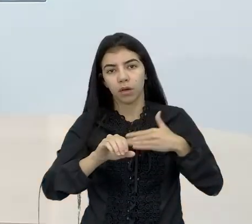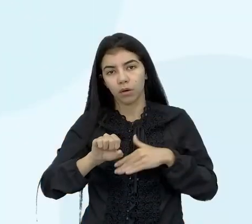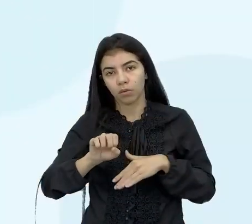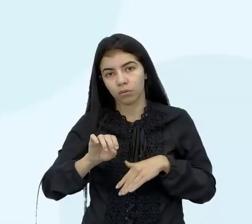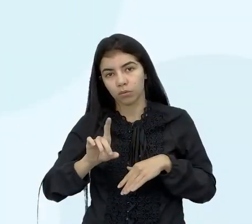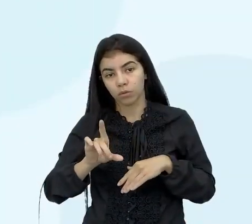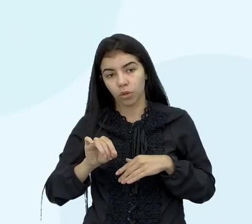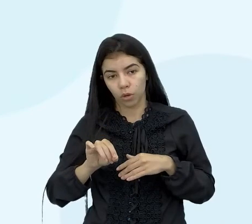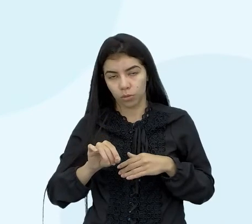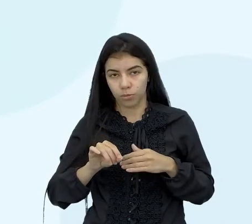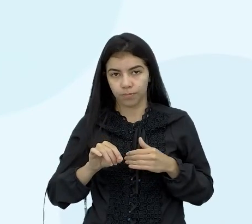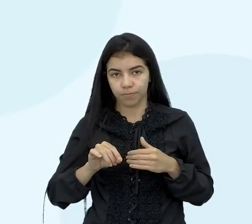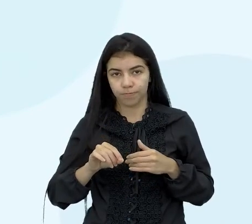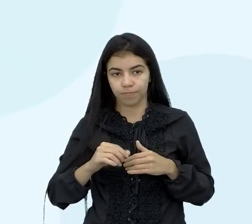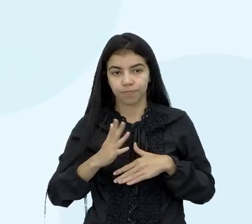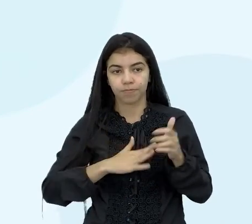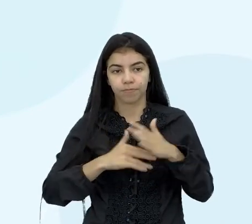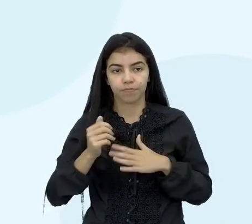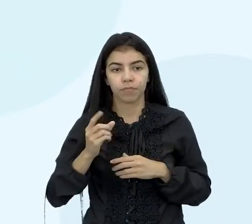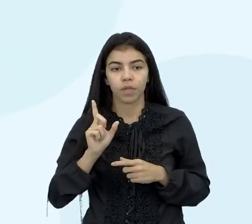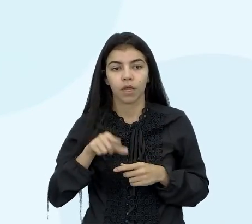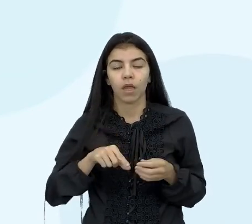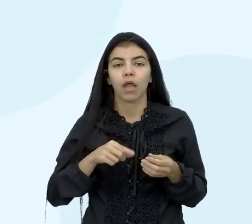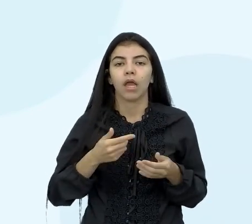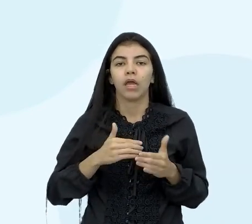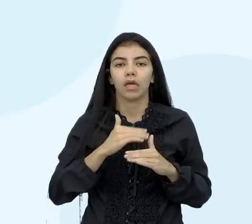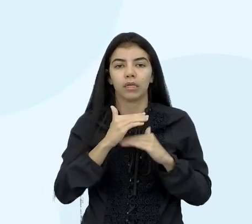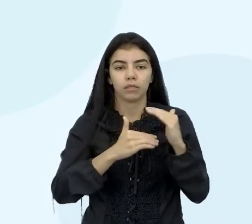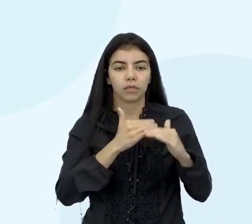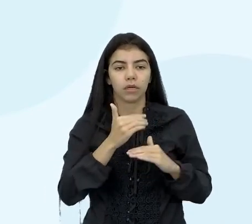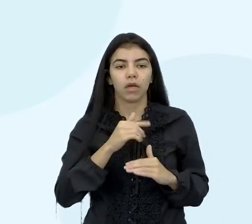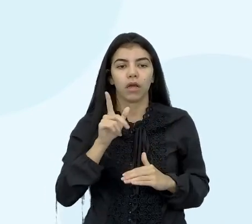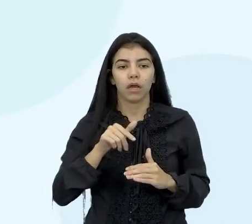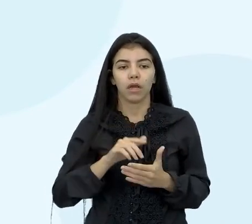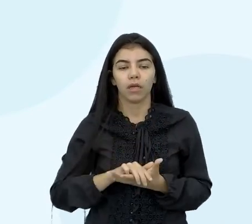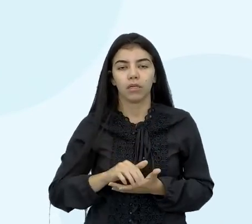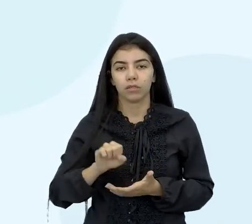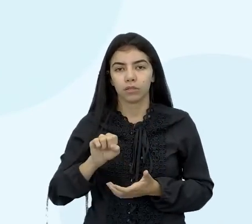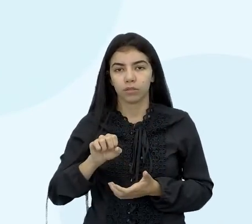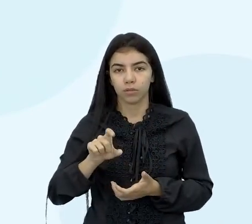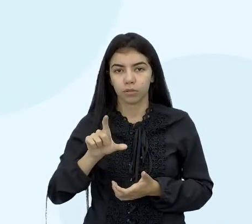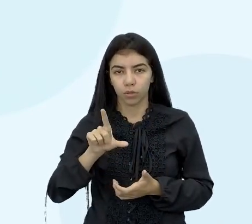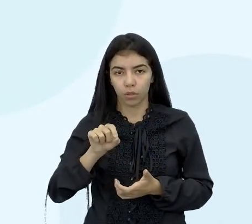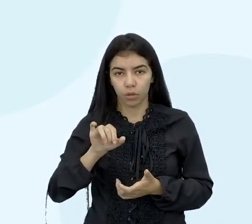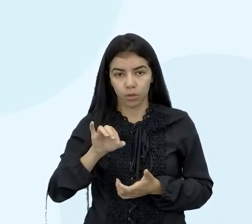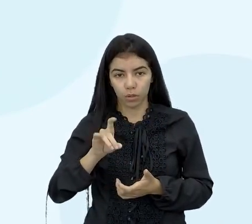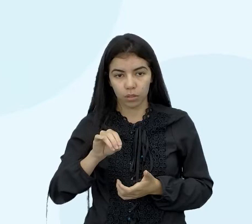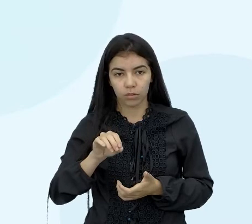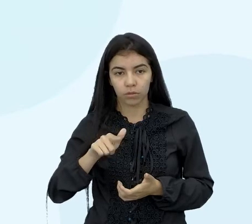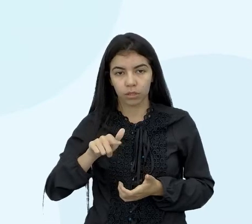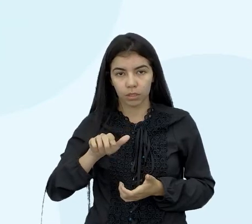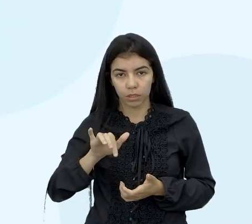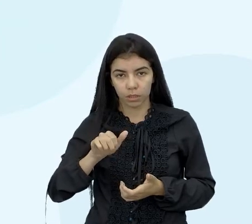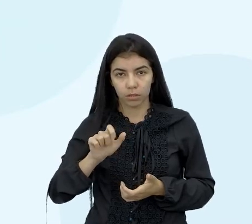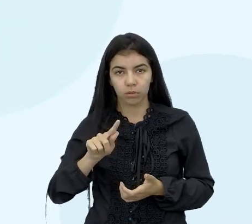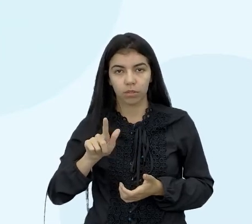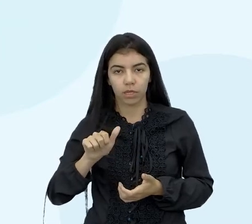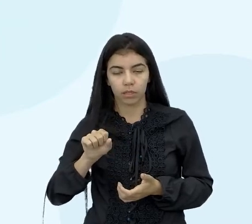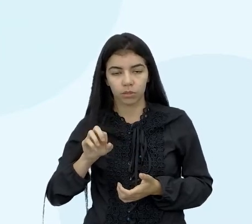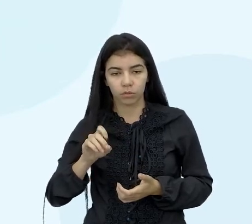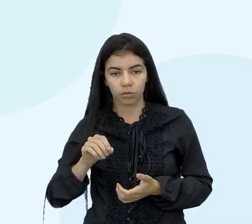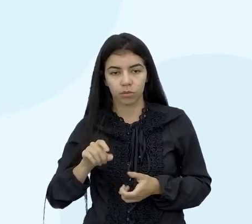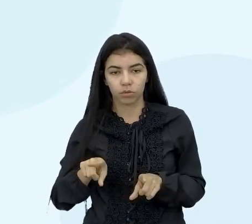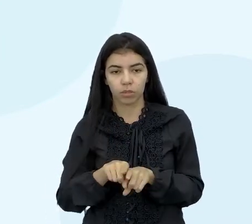começar lá? Bom, essa constituição aí do solo, a gente tem sólido, líquido e gasoso, e os